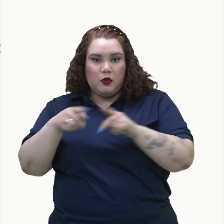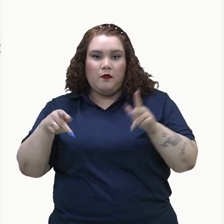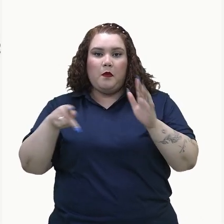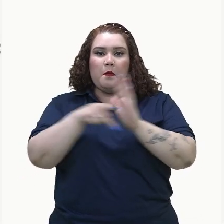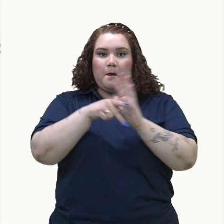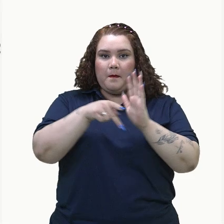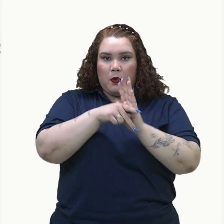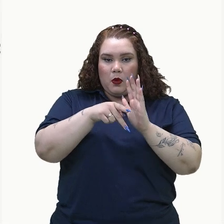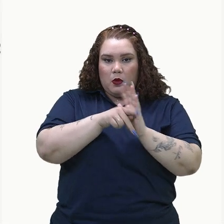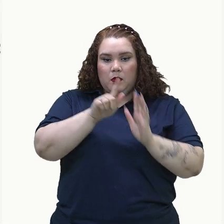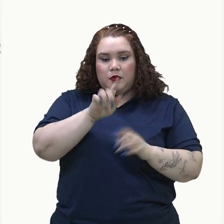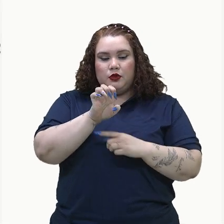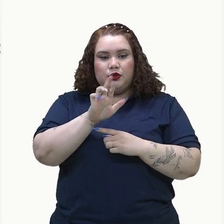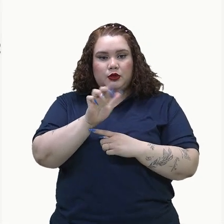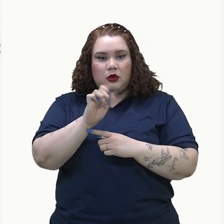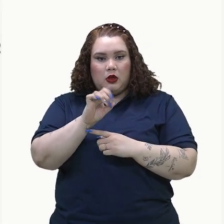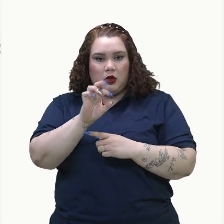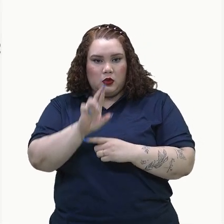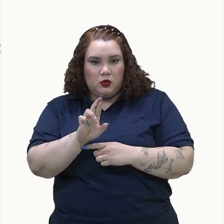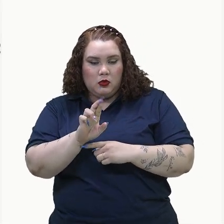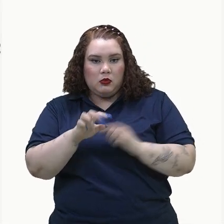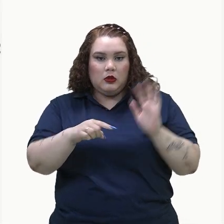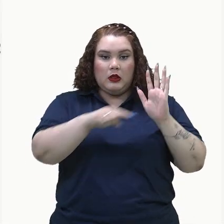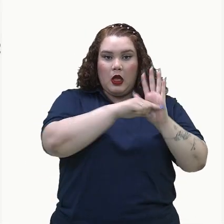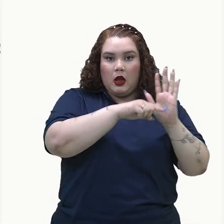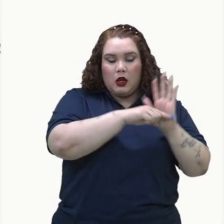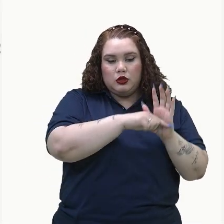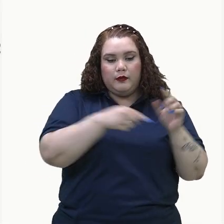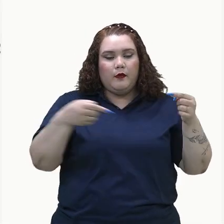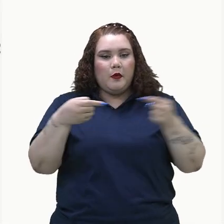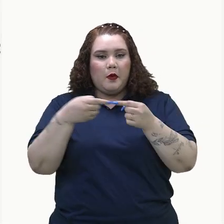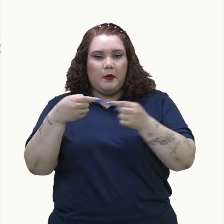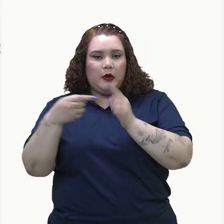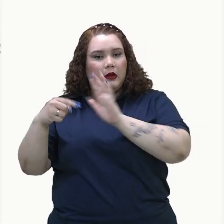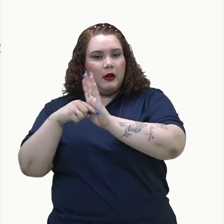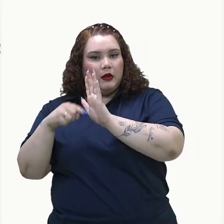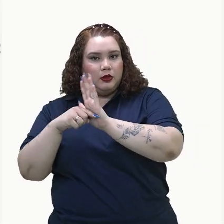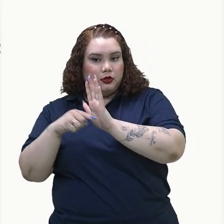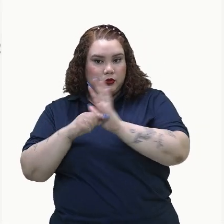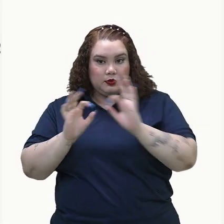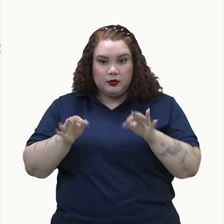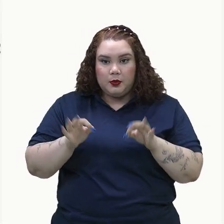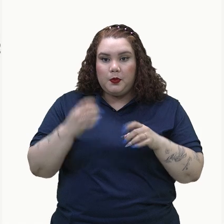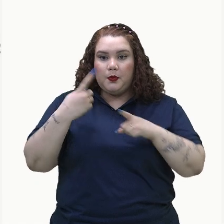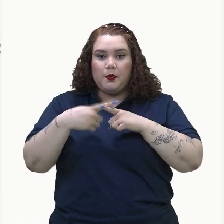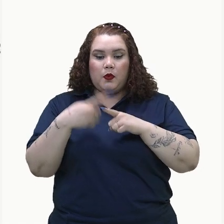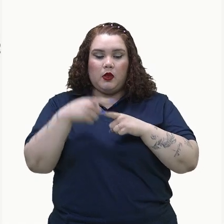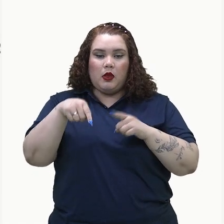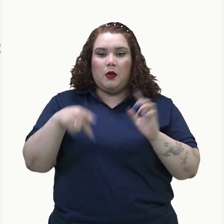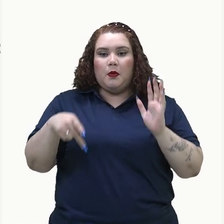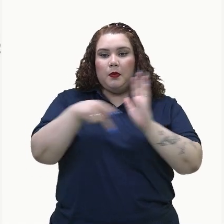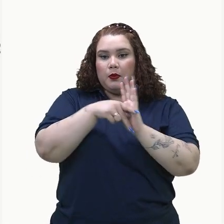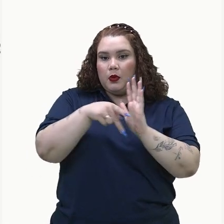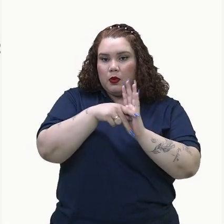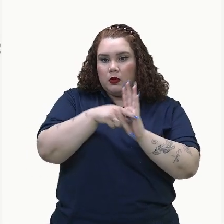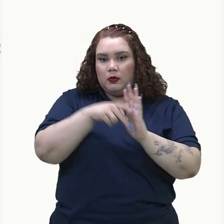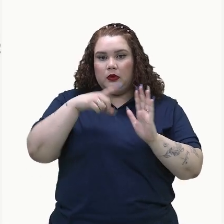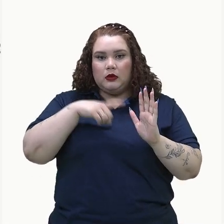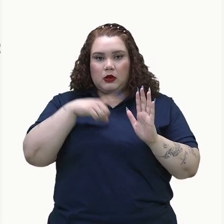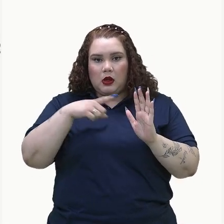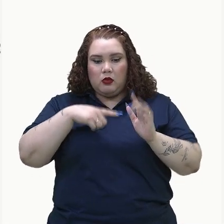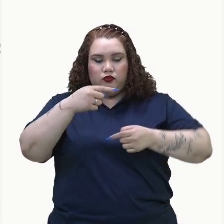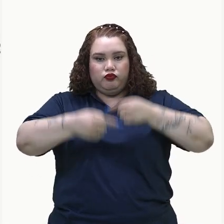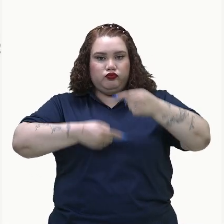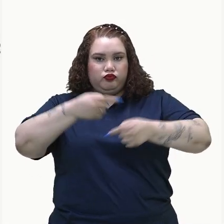os polos negativos são ligados no polo negativo do gerador. Porque o gerador é que faz o circuito funcionar, né?